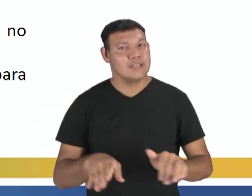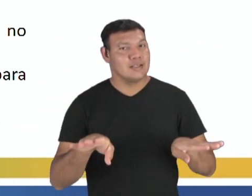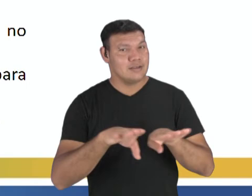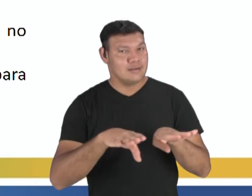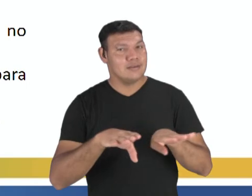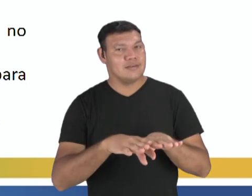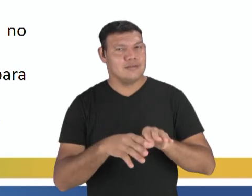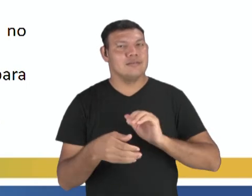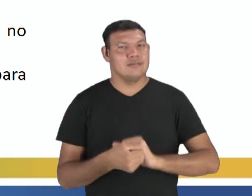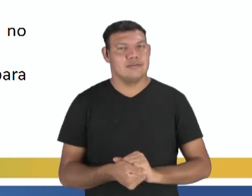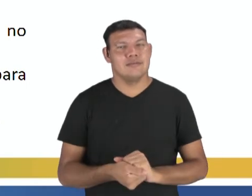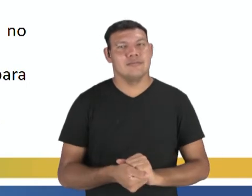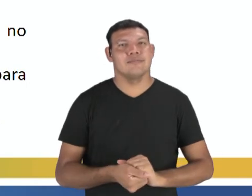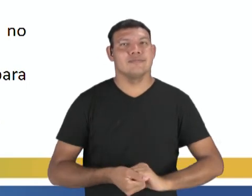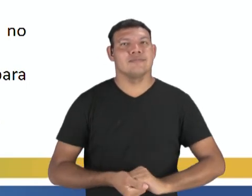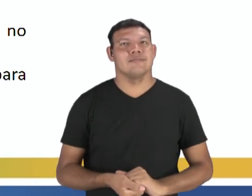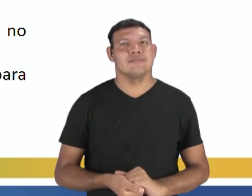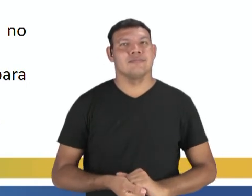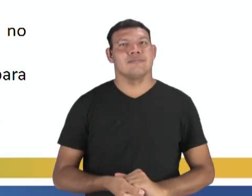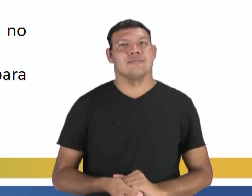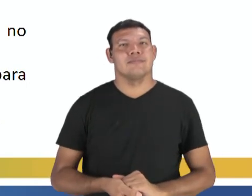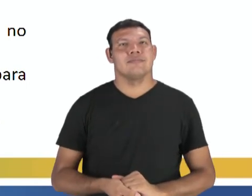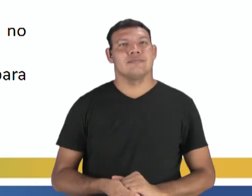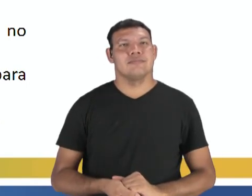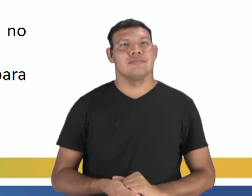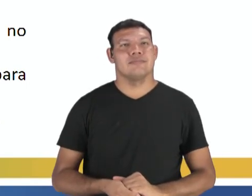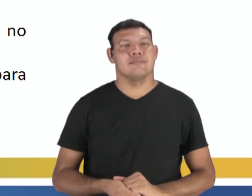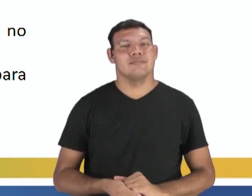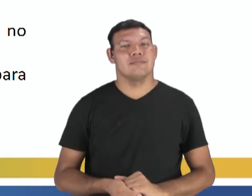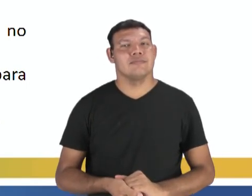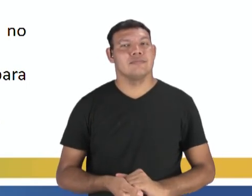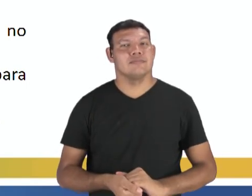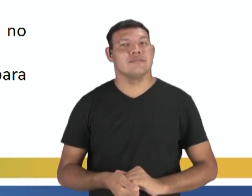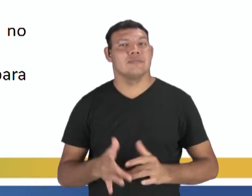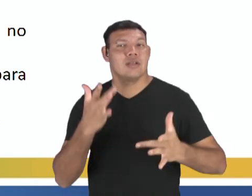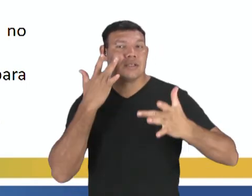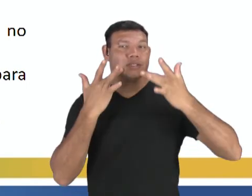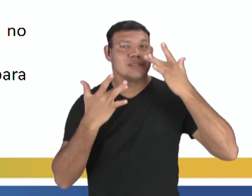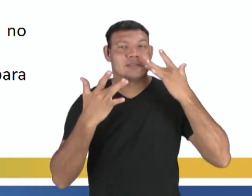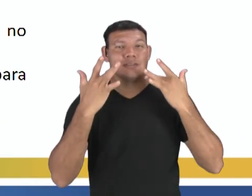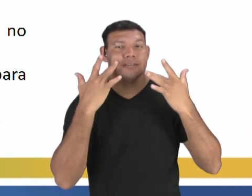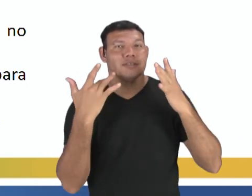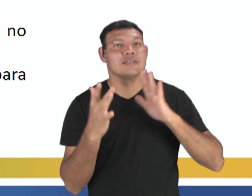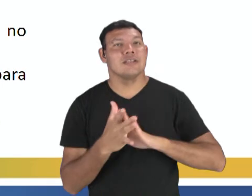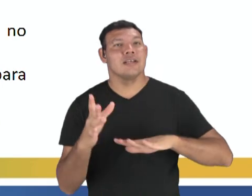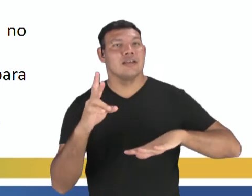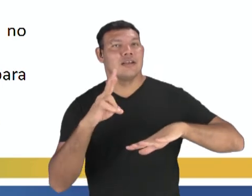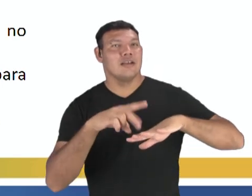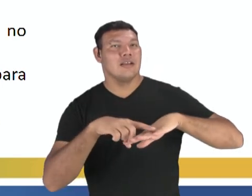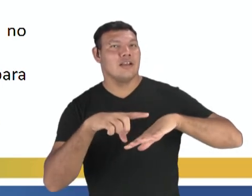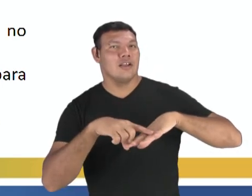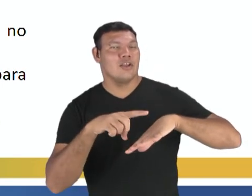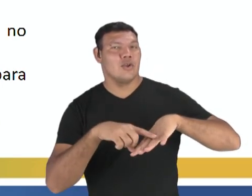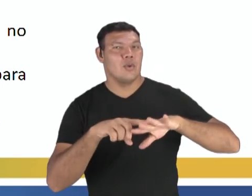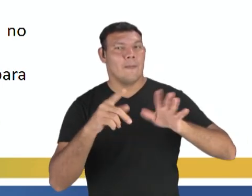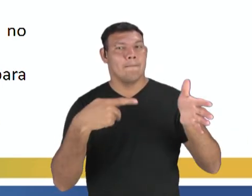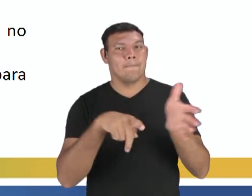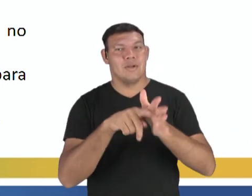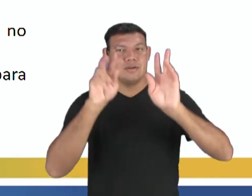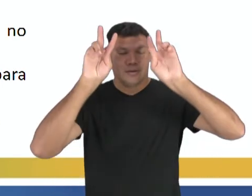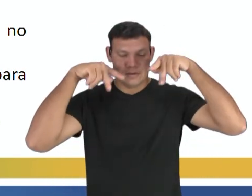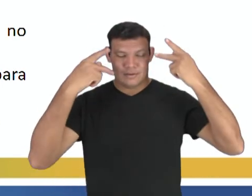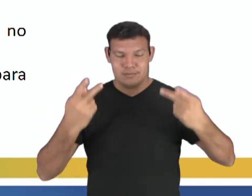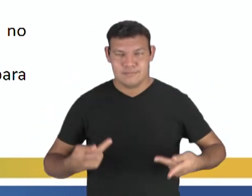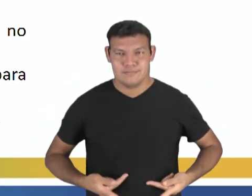como comparsaria desse drama talvez inédito nos anéis da espécie humana.